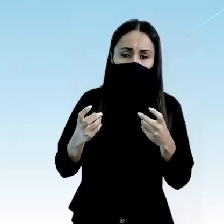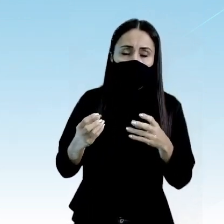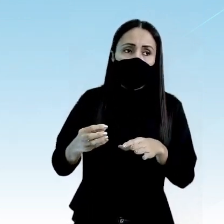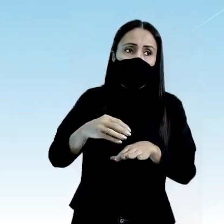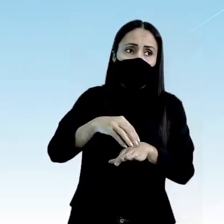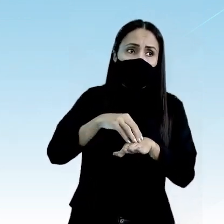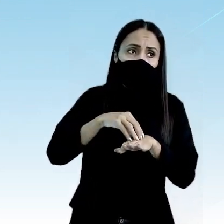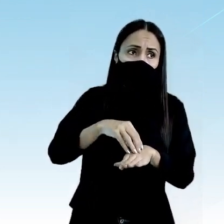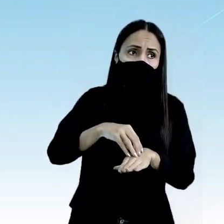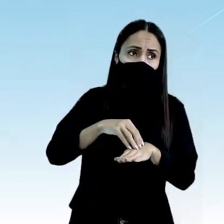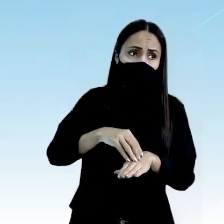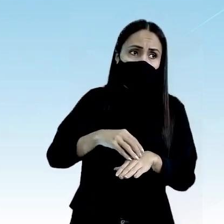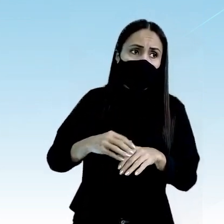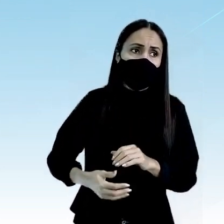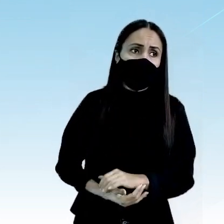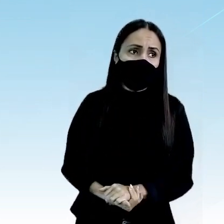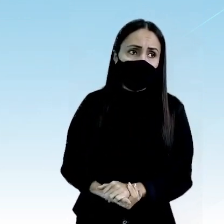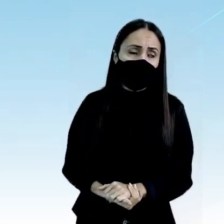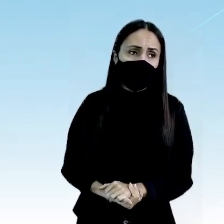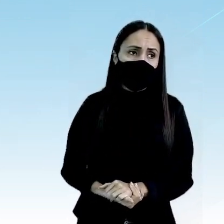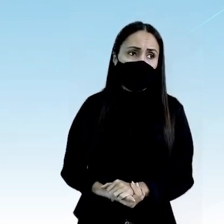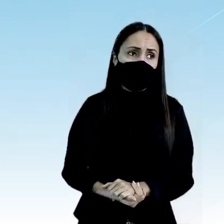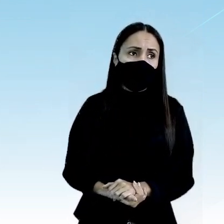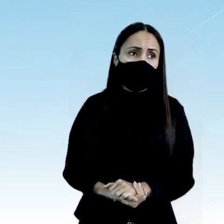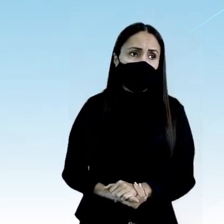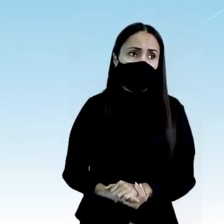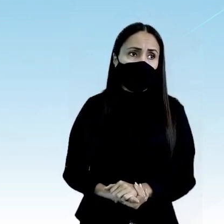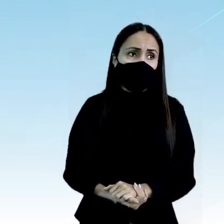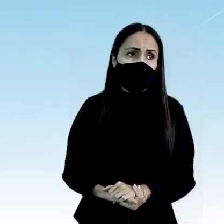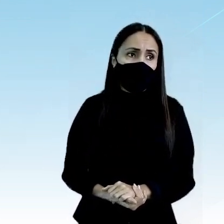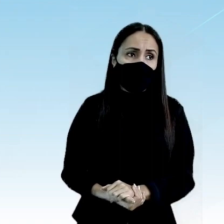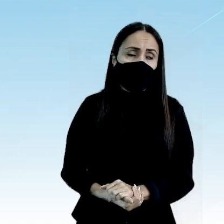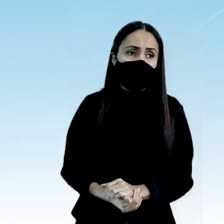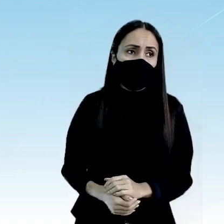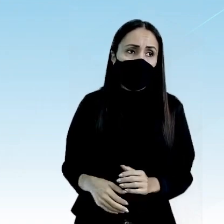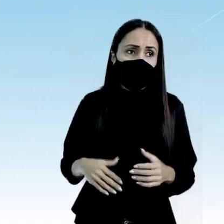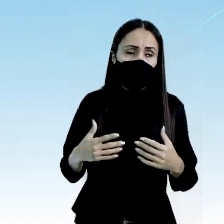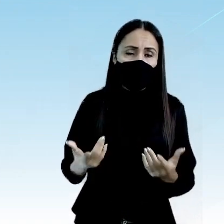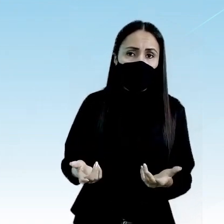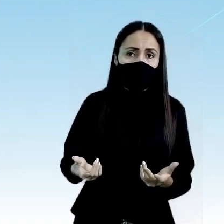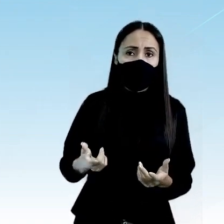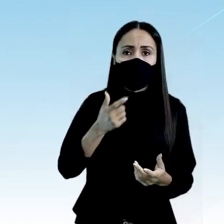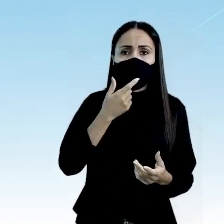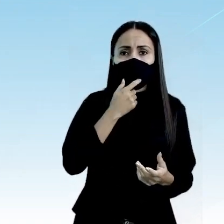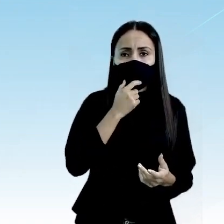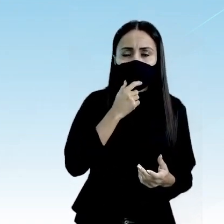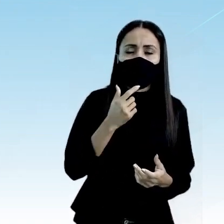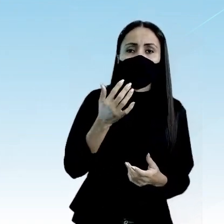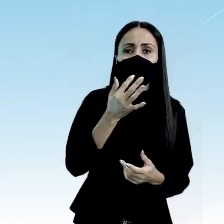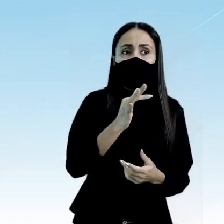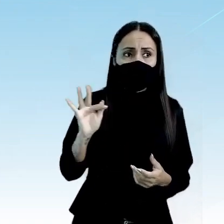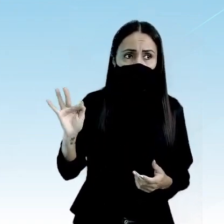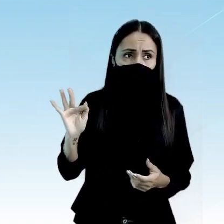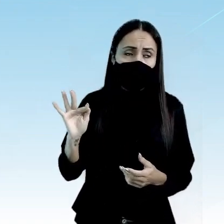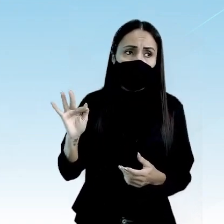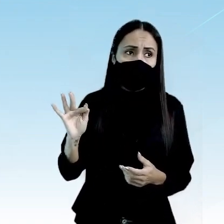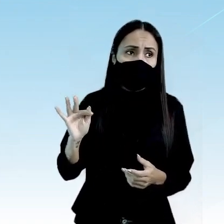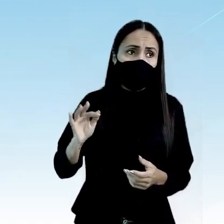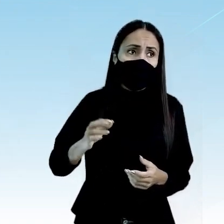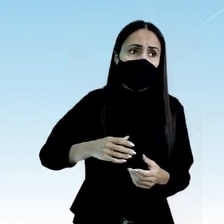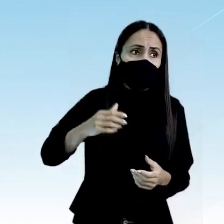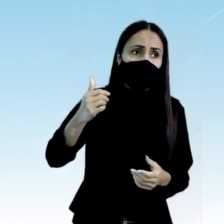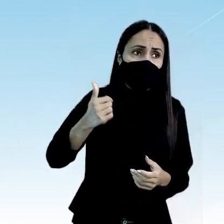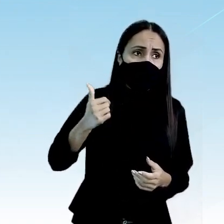transporte por rios e mares. Então, os habitantes da Inglaterra e da França foram os primeiros